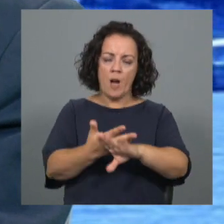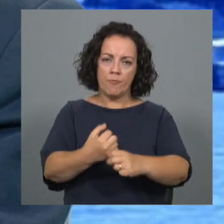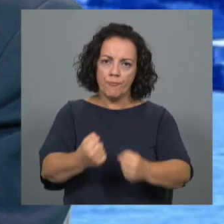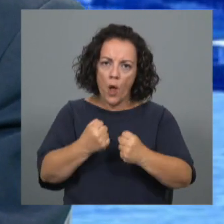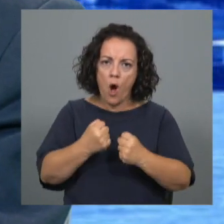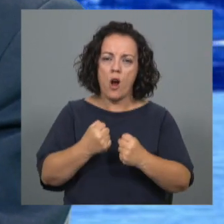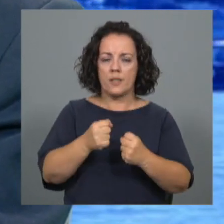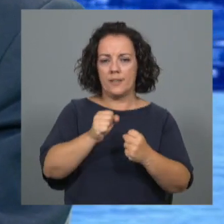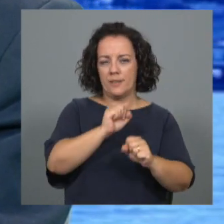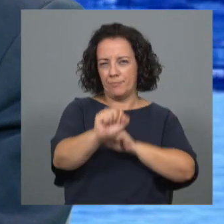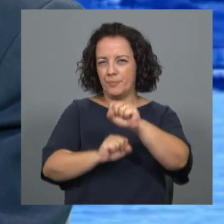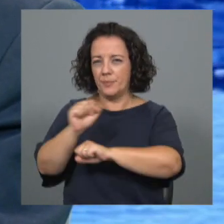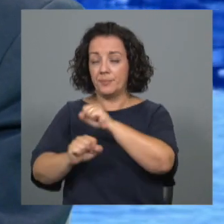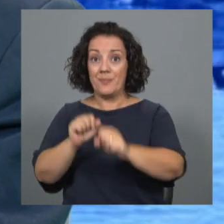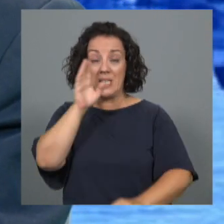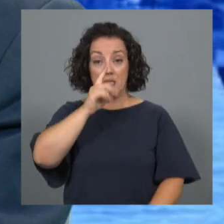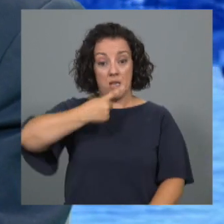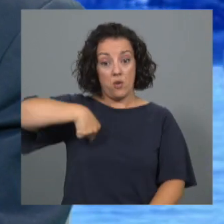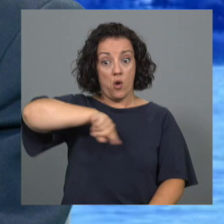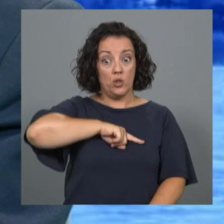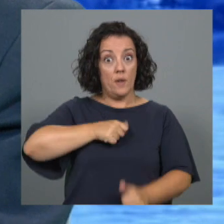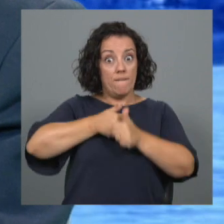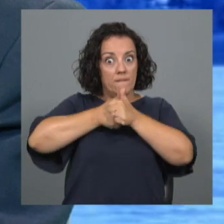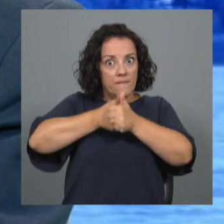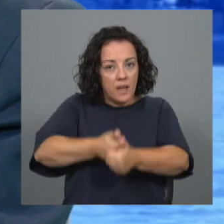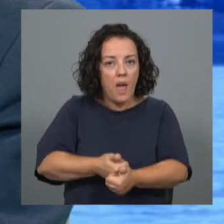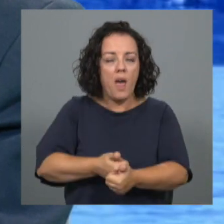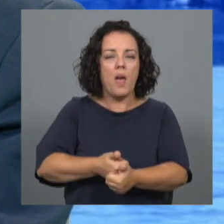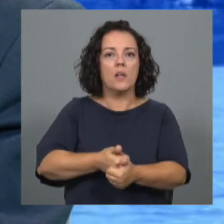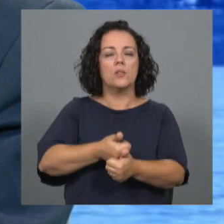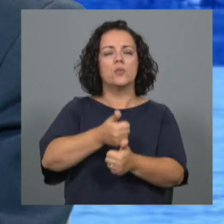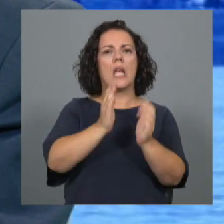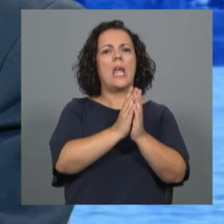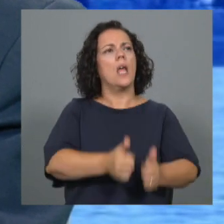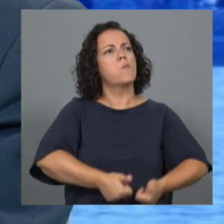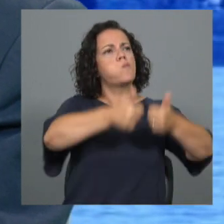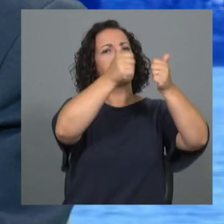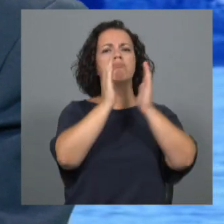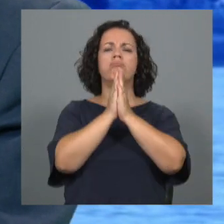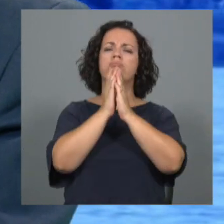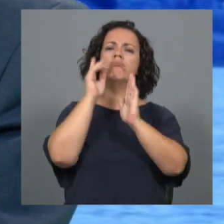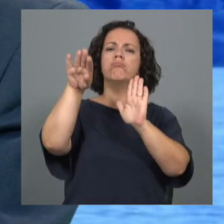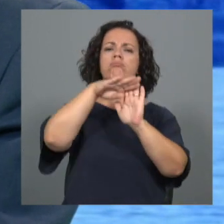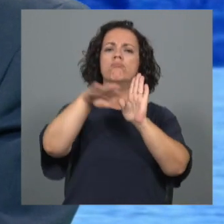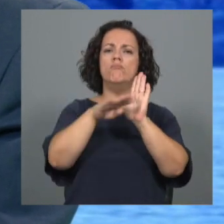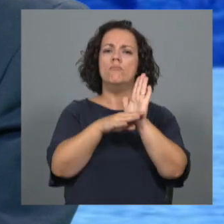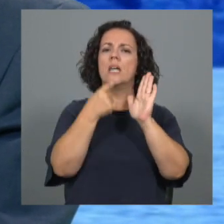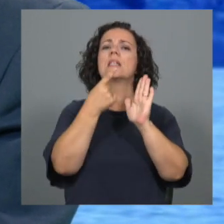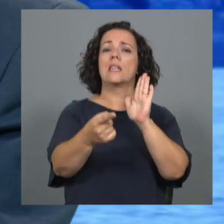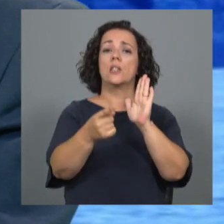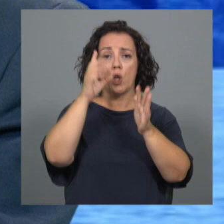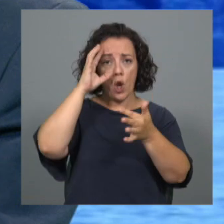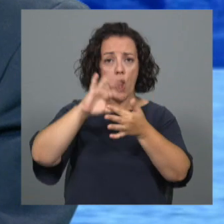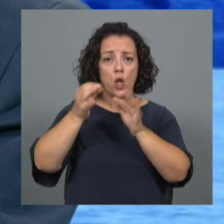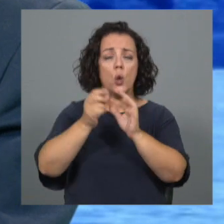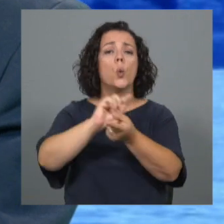relativamente a tudo isto. Até porque, se formos fiéis ao magistério da Igreja, a doutrina social da Igreja diz que a lógica é precisamente ao contrário.